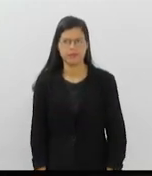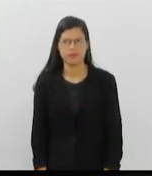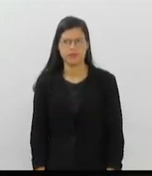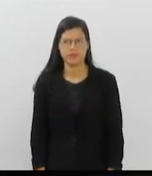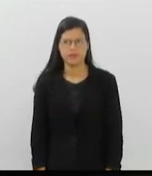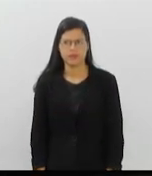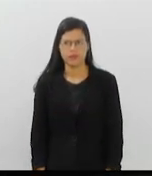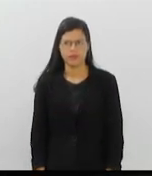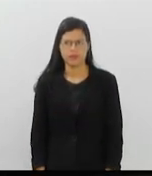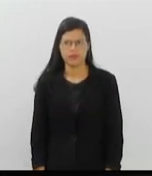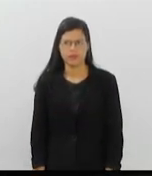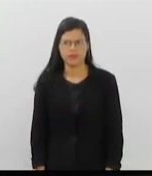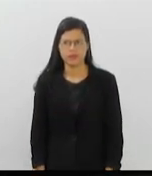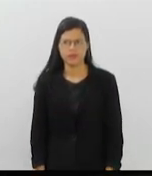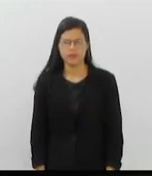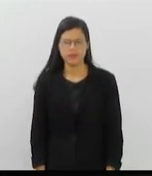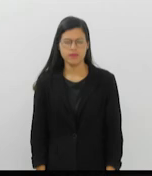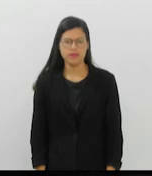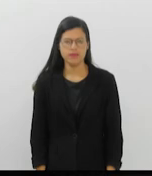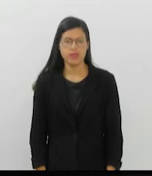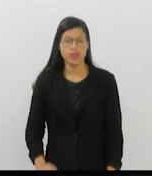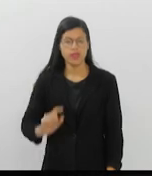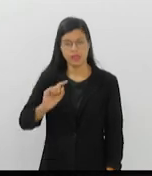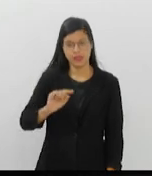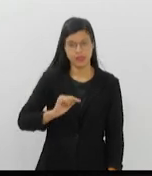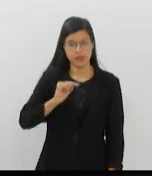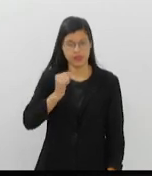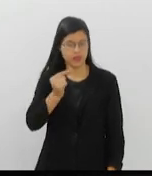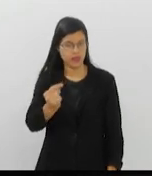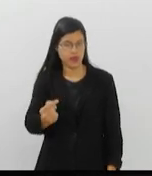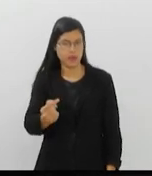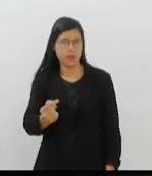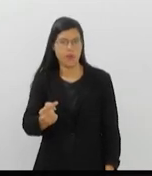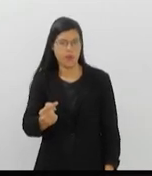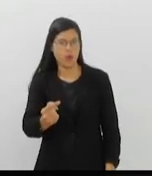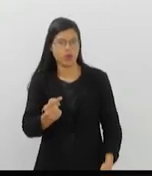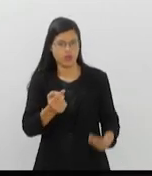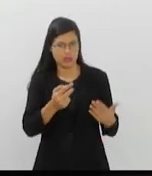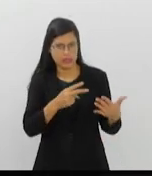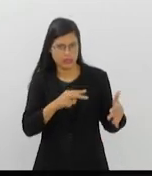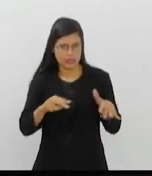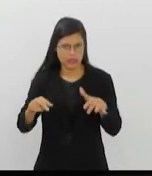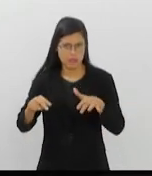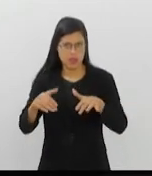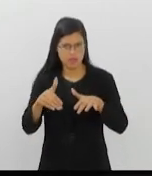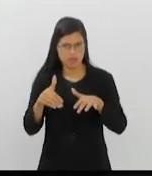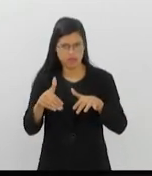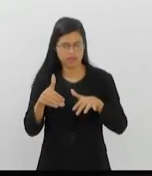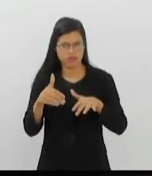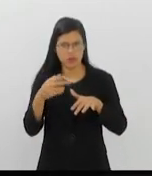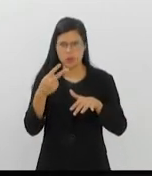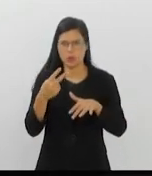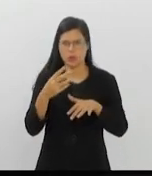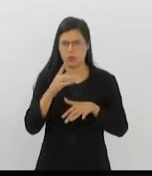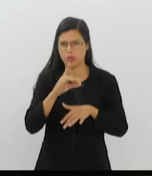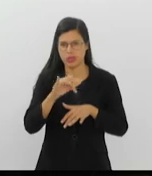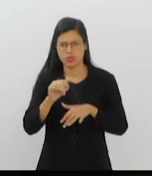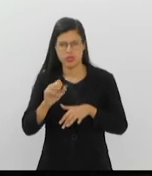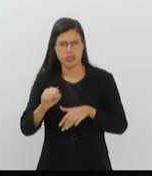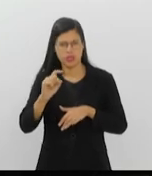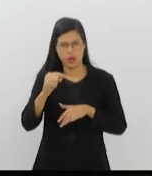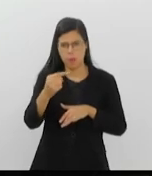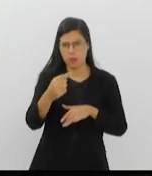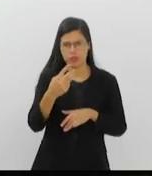aguardar e não muito depois na mesma semana dois dias após ou TR dias após